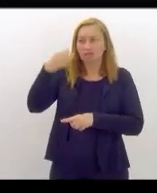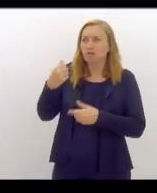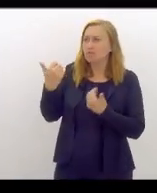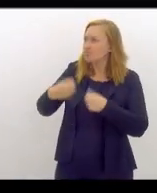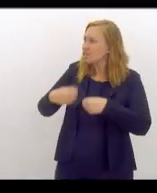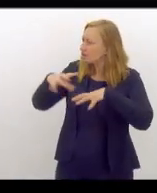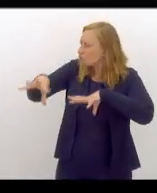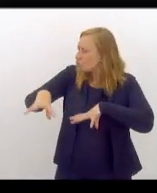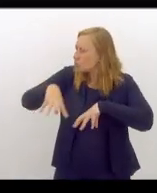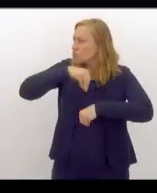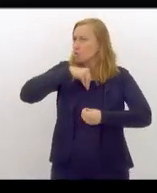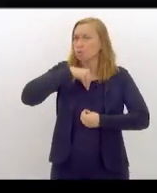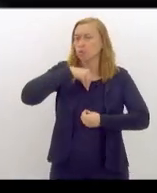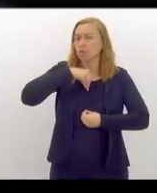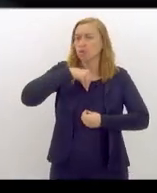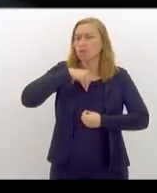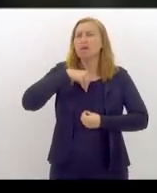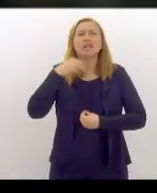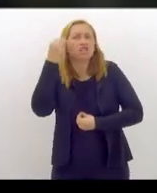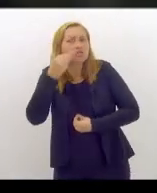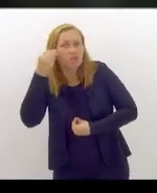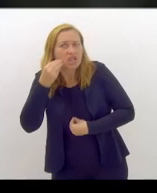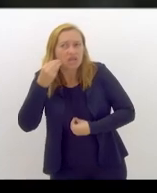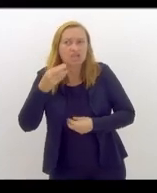experimentado uma relação